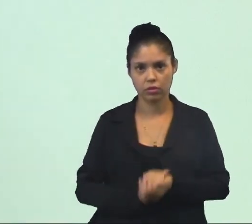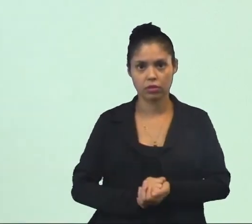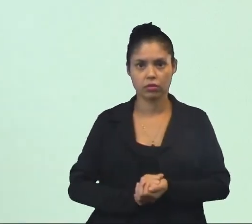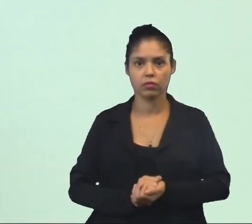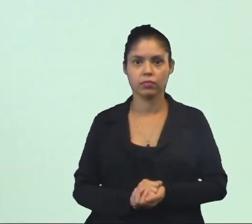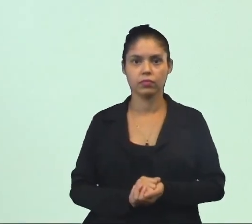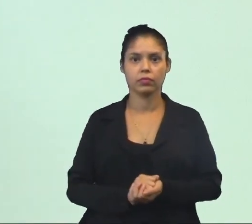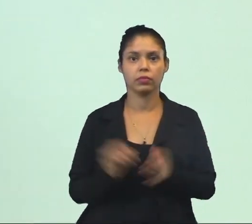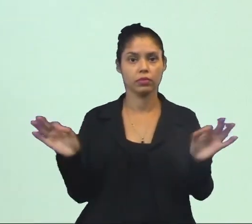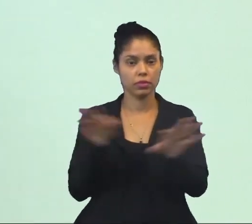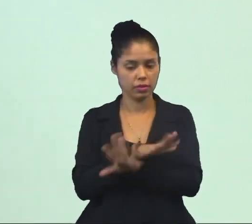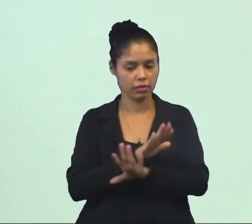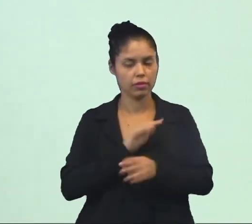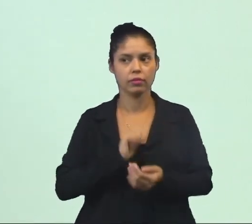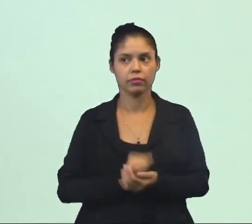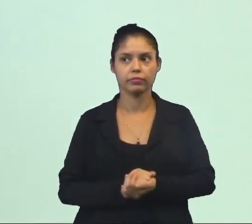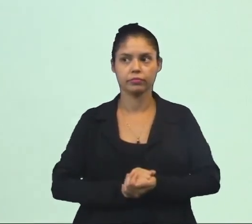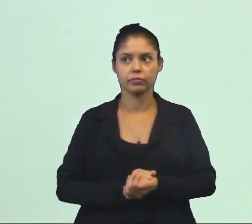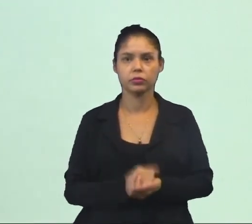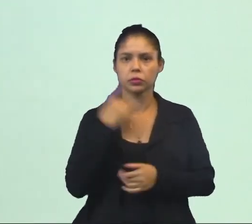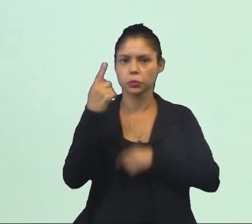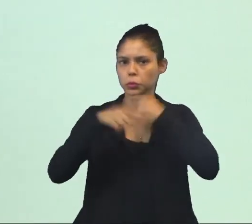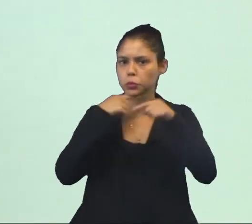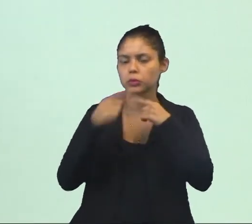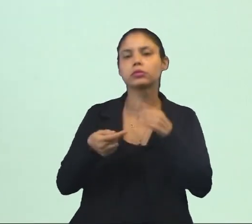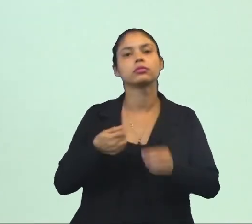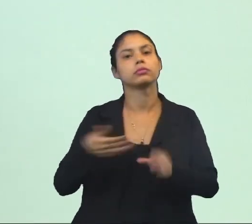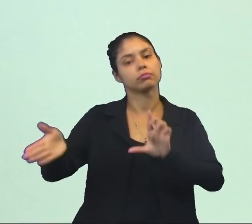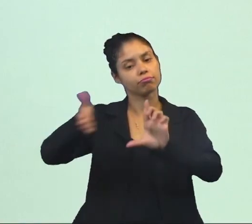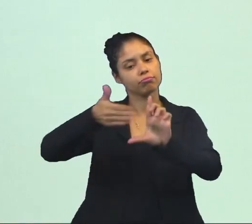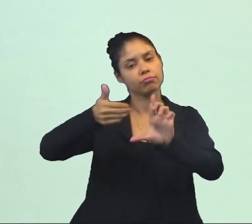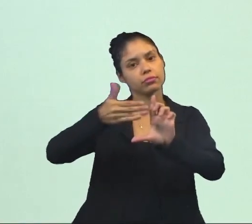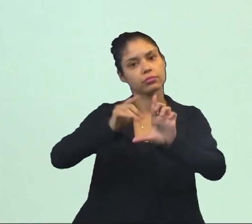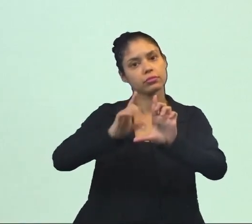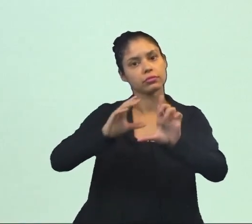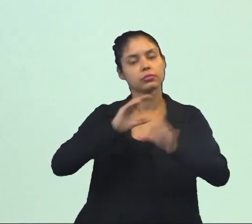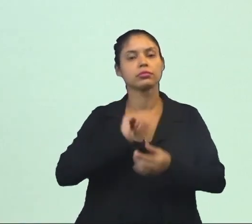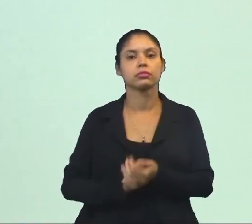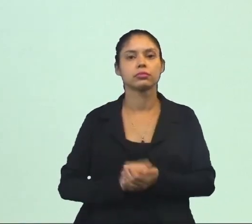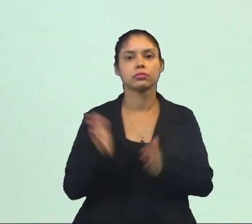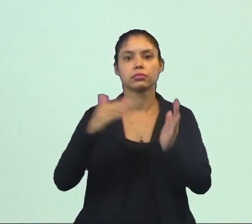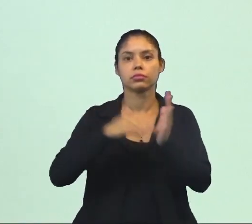professor. Eu vou ficando por aqui. Qualquer dúvida, acesse a